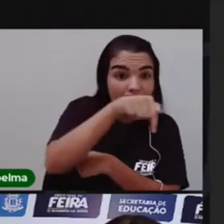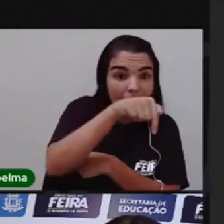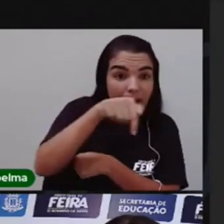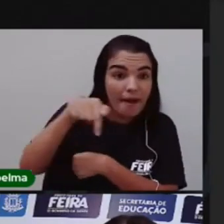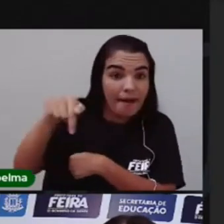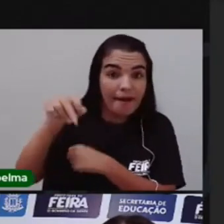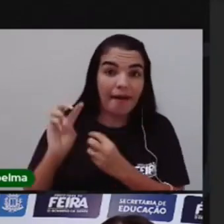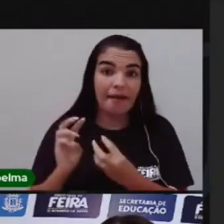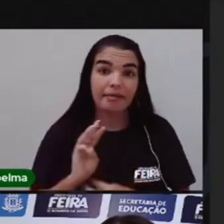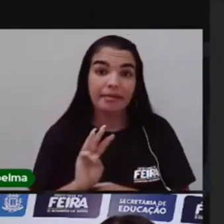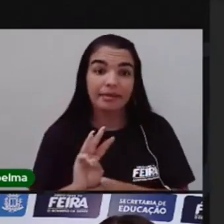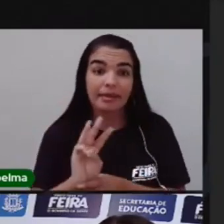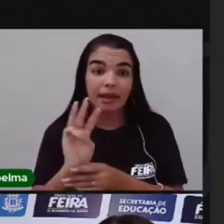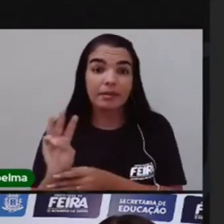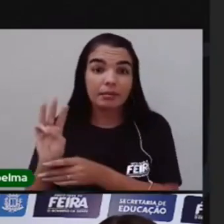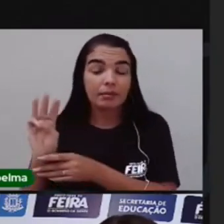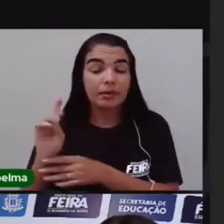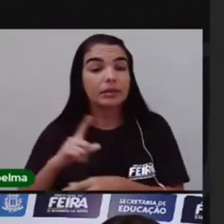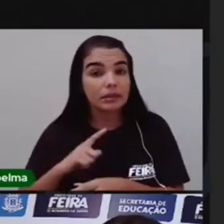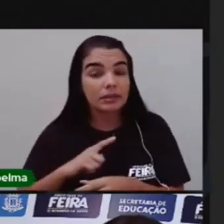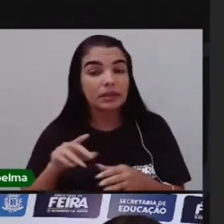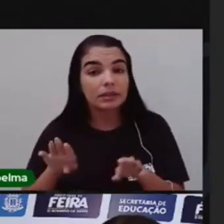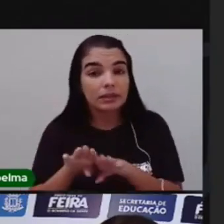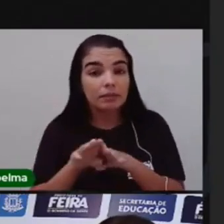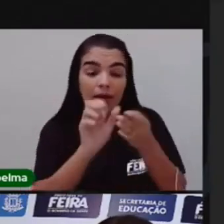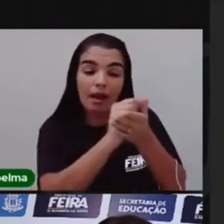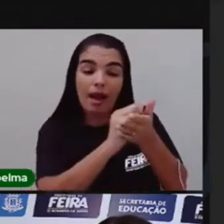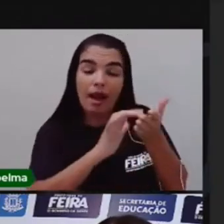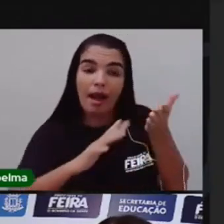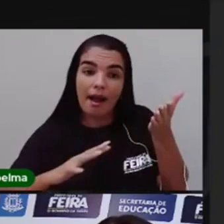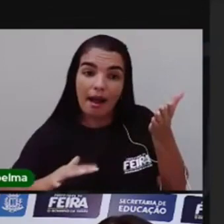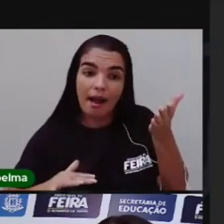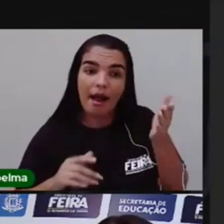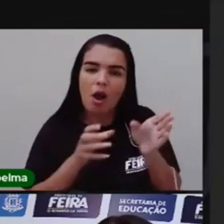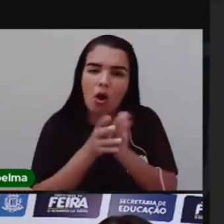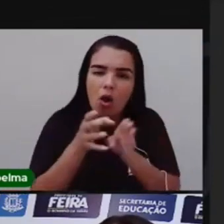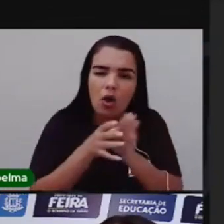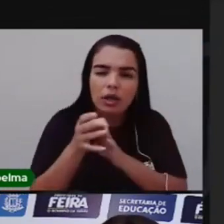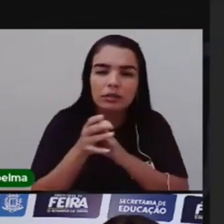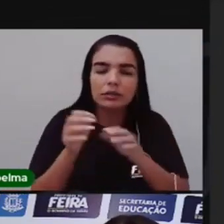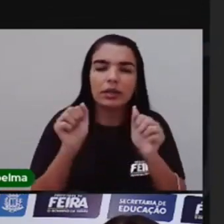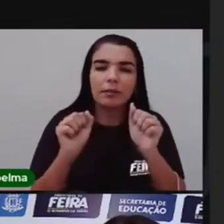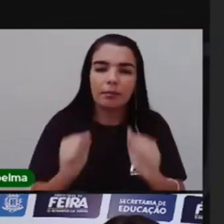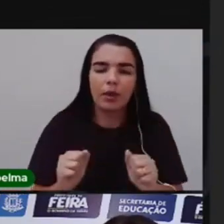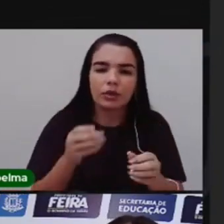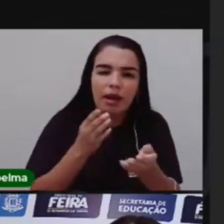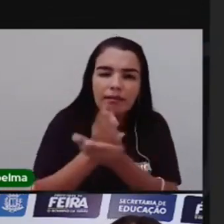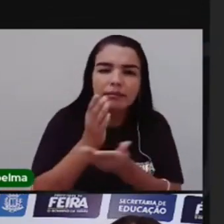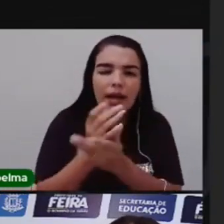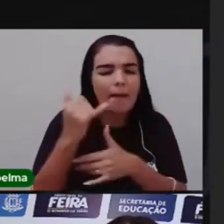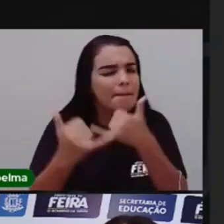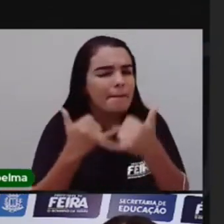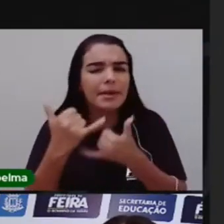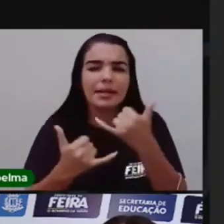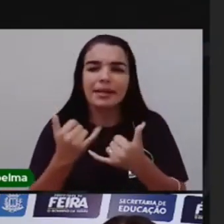também vai estar no bloco de atividade de vocês lá em orientações, tá bom? Tem esse link aí. Entrem, acessem,